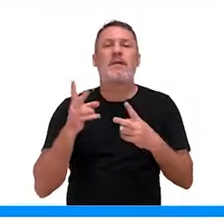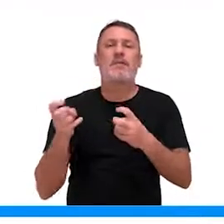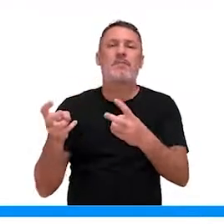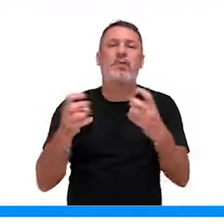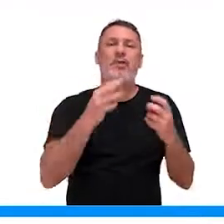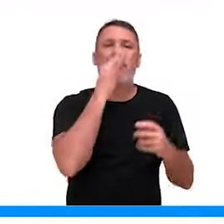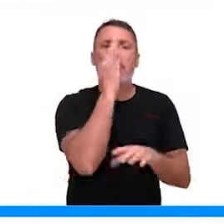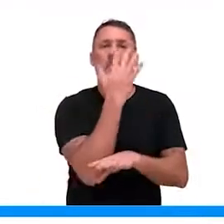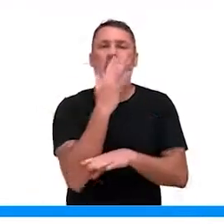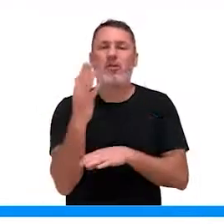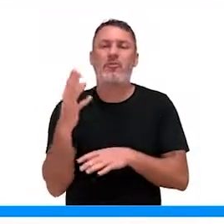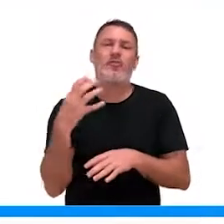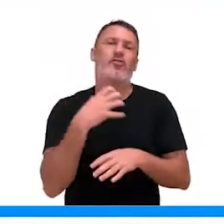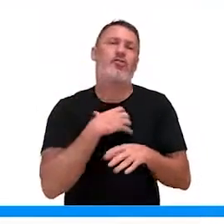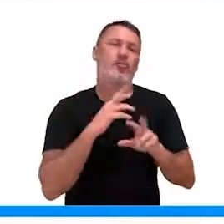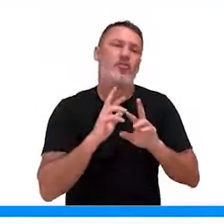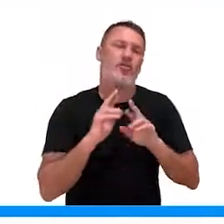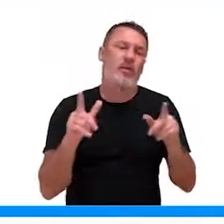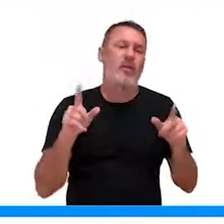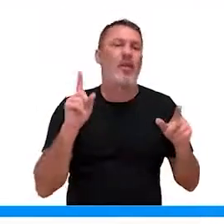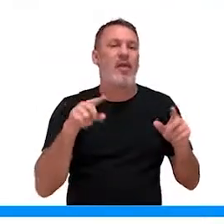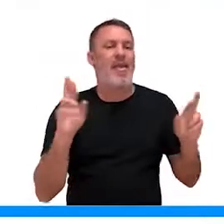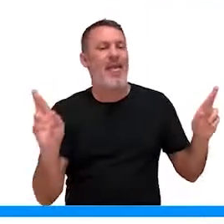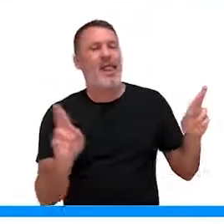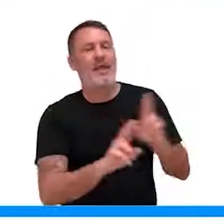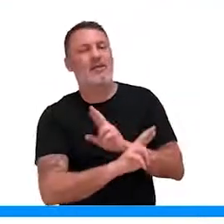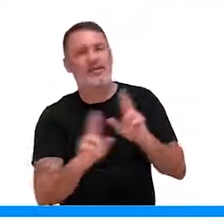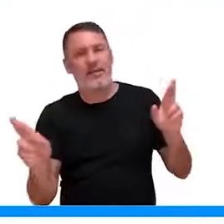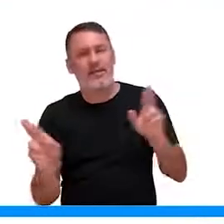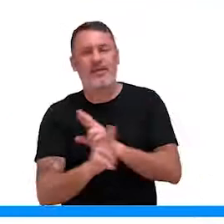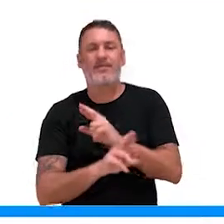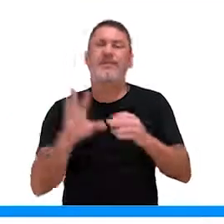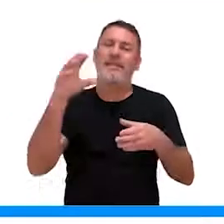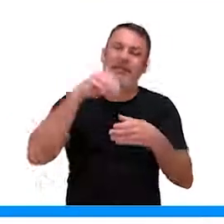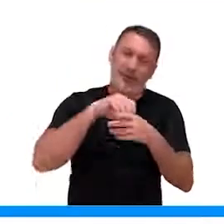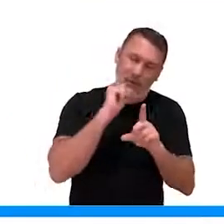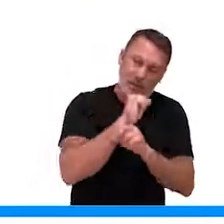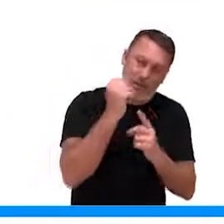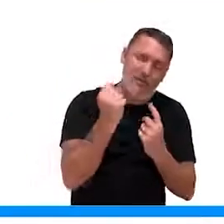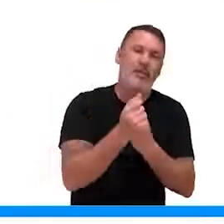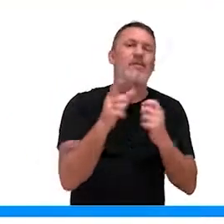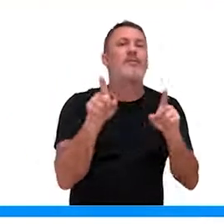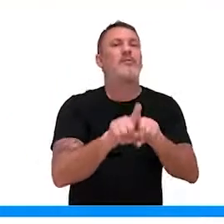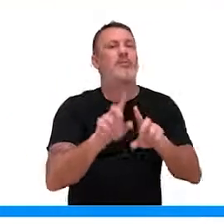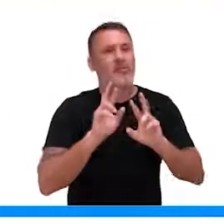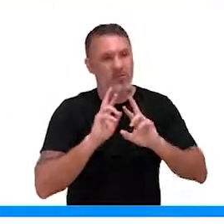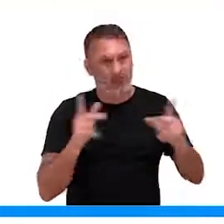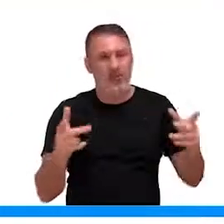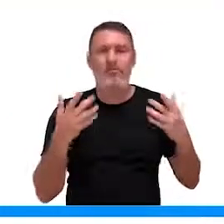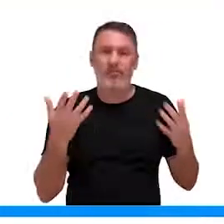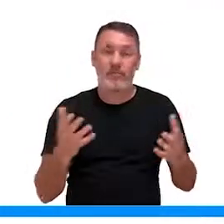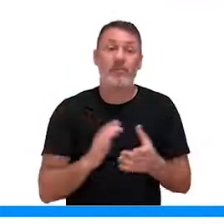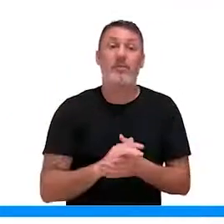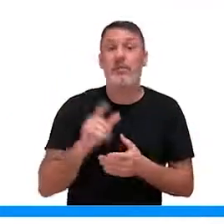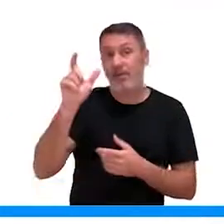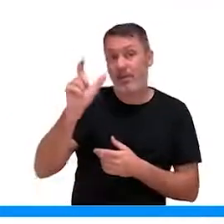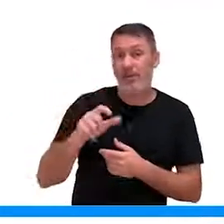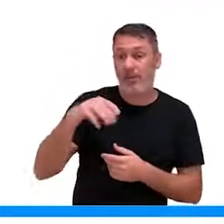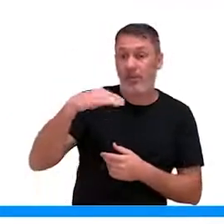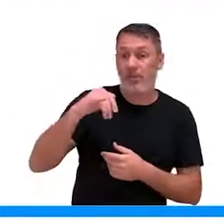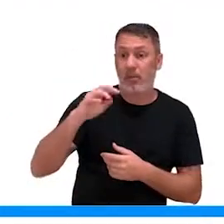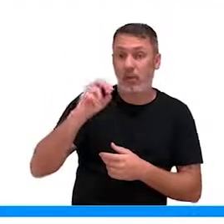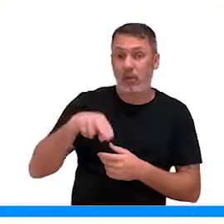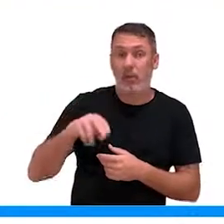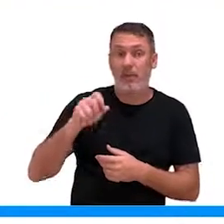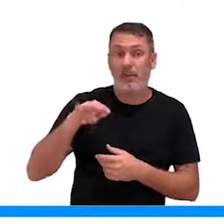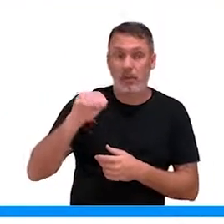meio ambiente de maneira diferente, para se relacionar também em sociedade de maneira diferente. Então, Milton Santos ele traz aqui uma